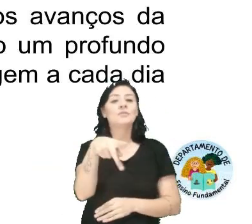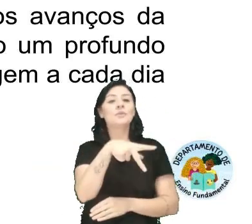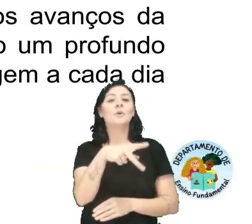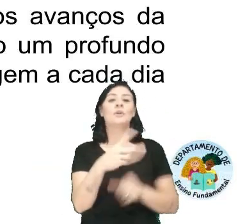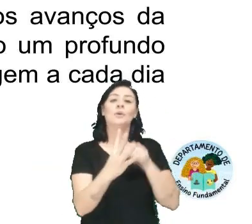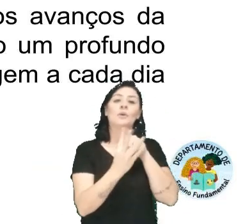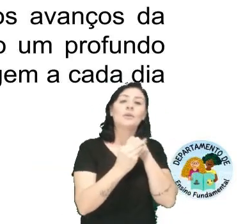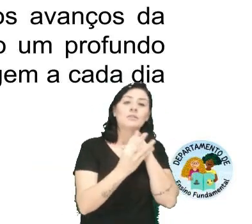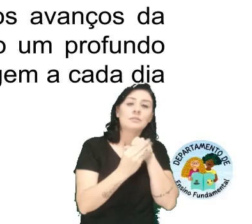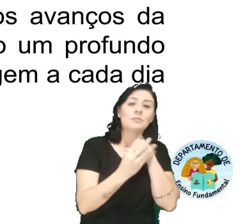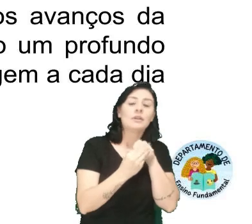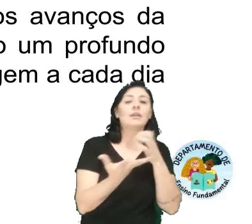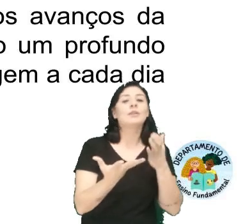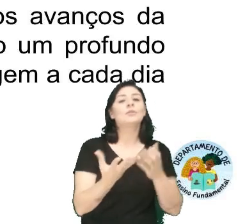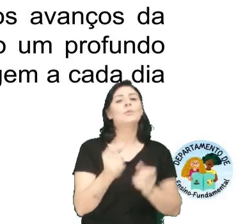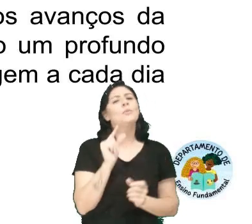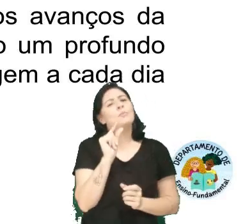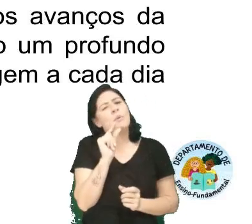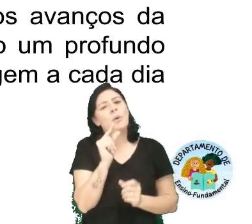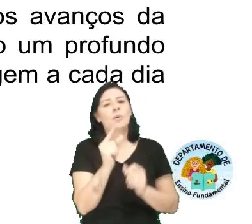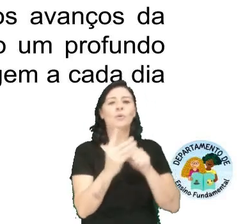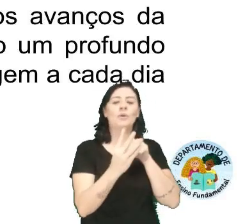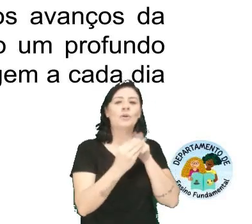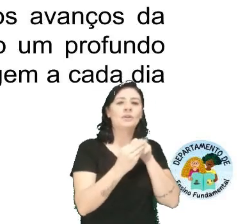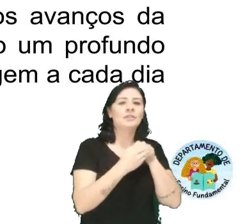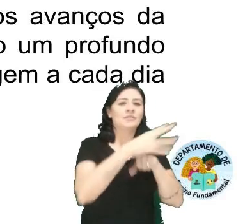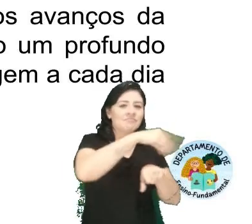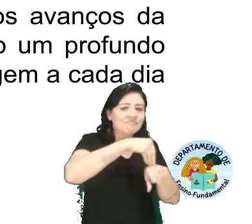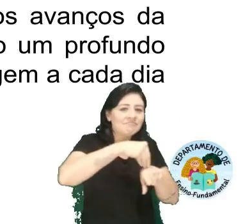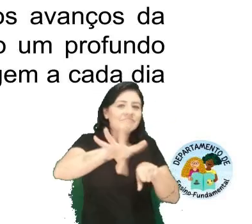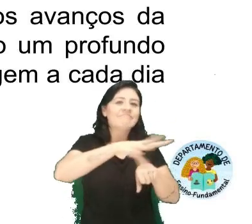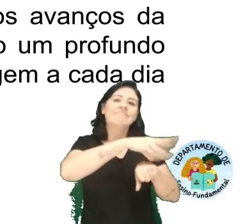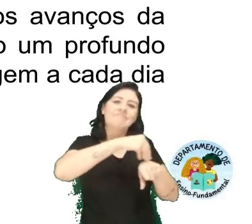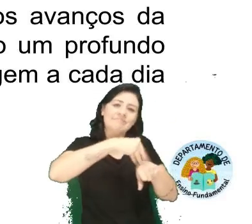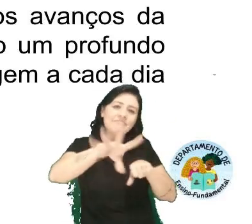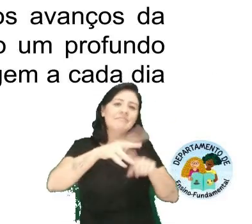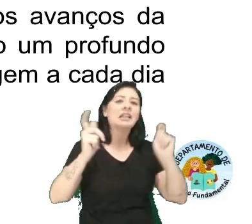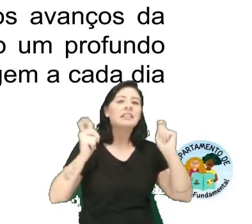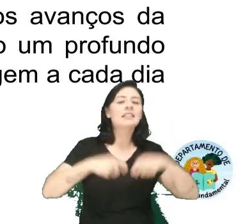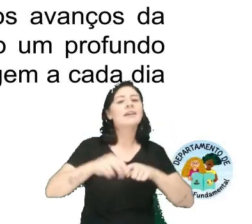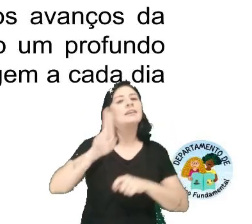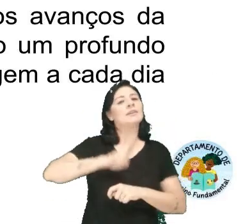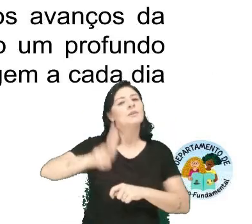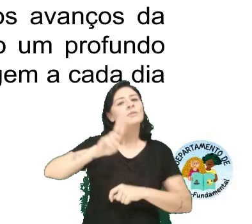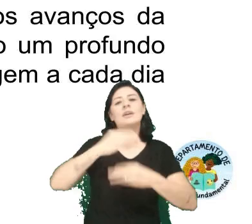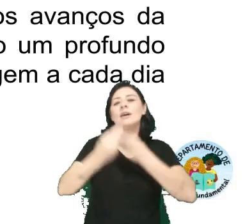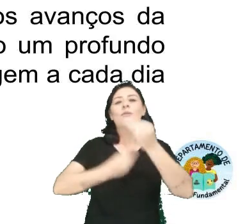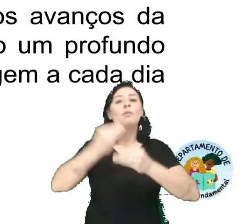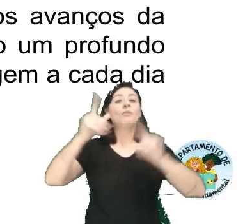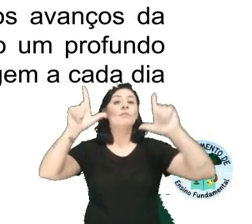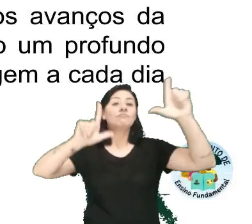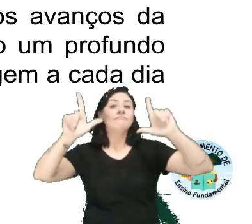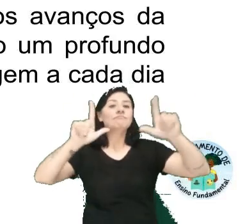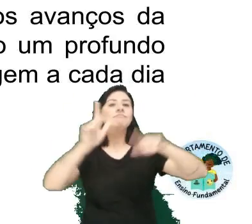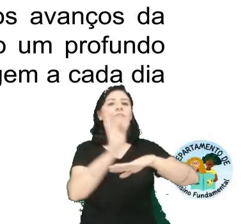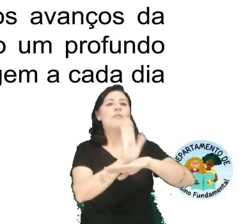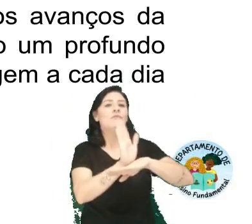conhecimento, um pouco do conhecimento, né, que a gente pode passar de como utilizar, então, os vídeos em sala de